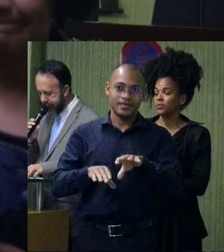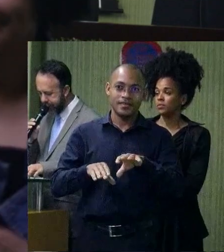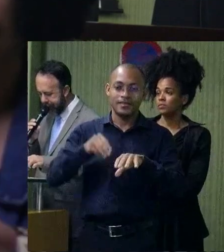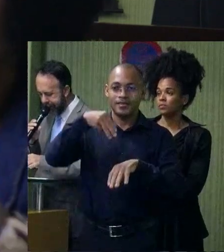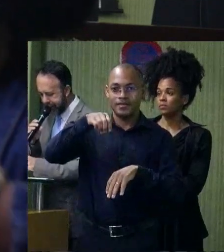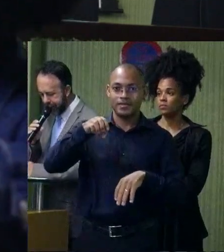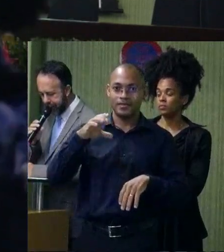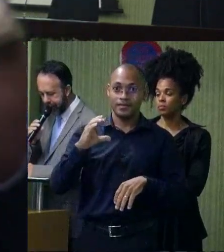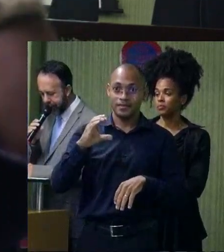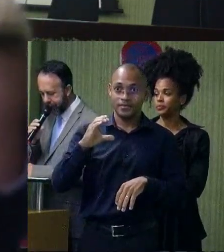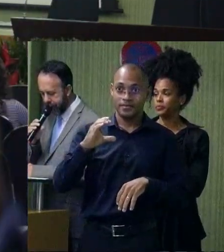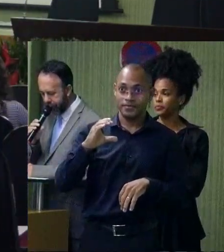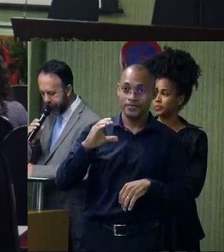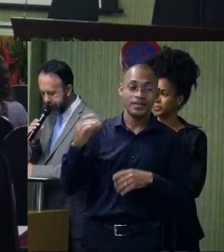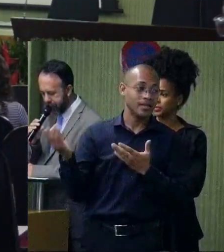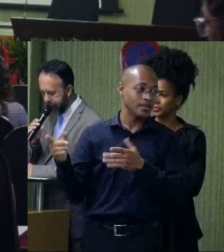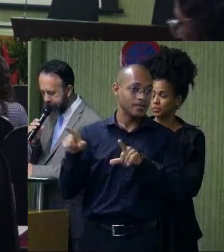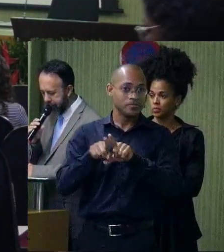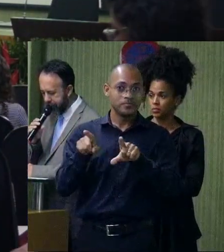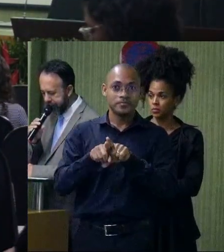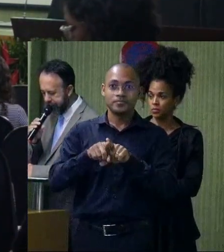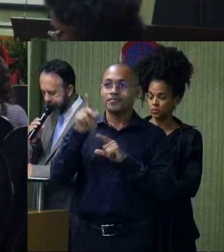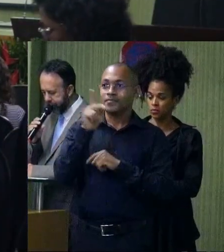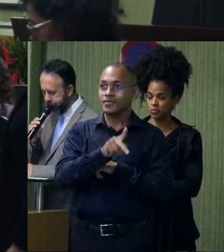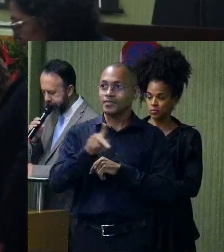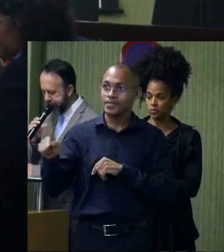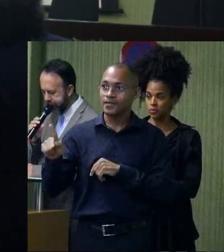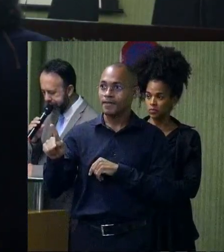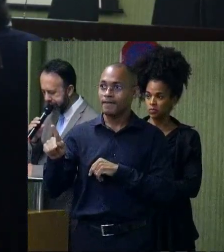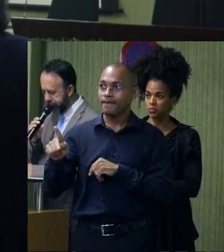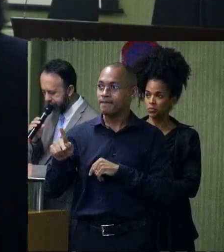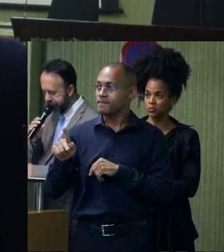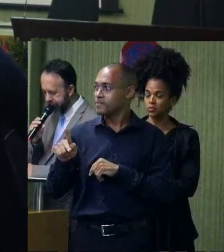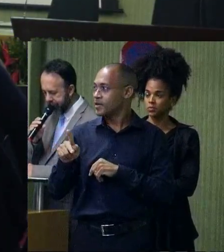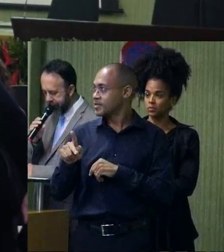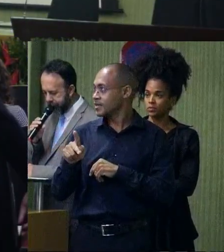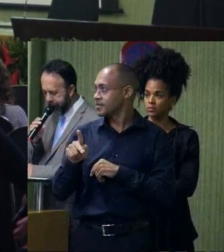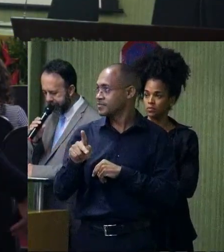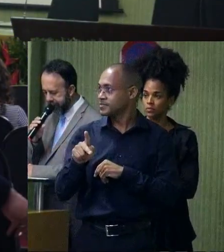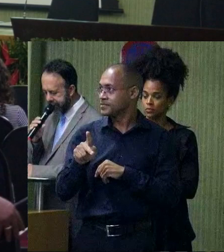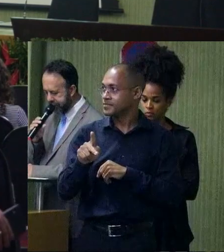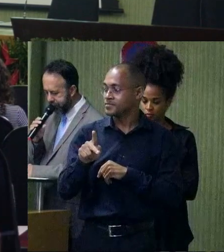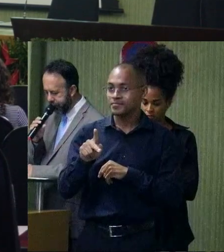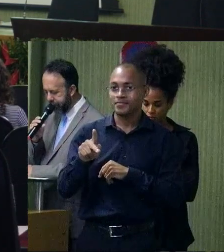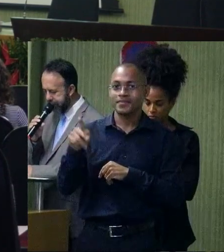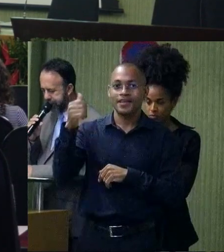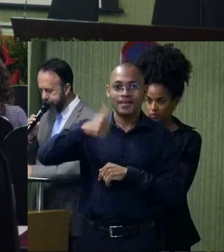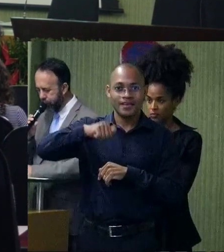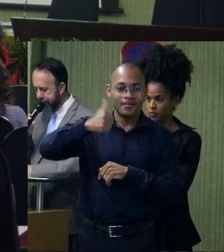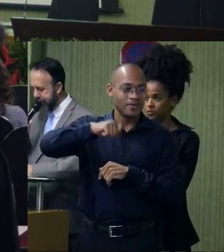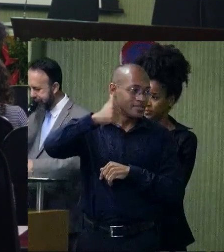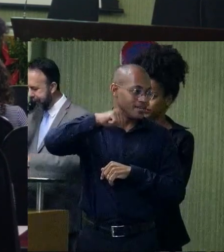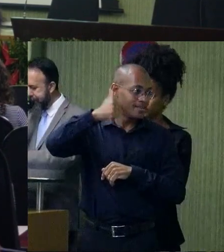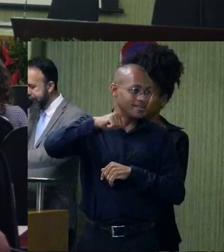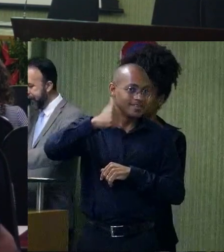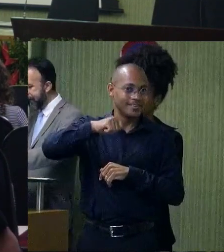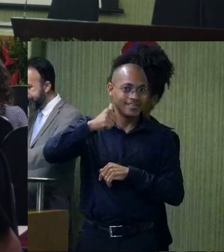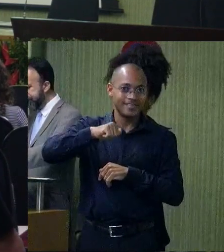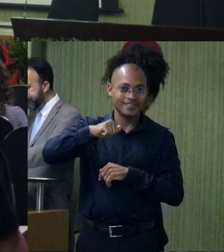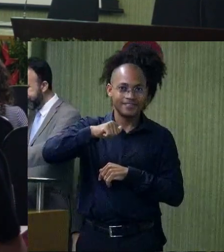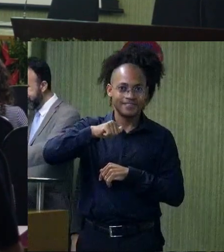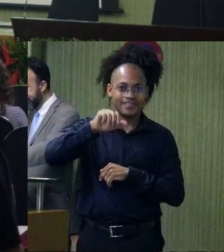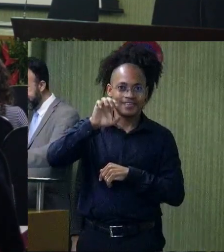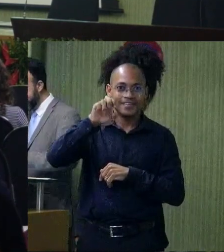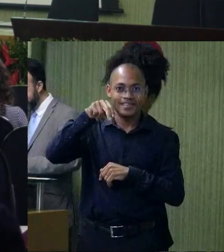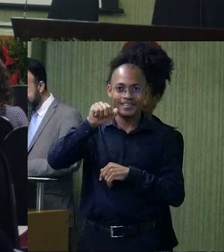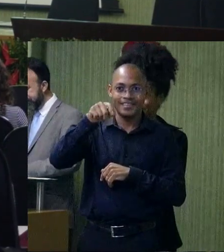SAS MEC ele também é professor do programa de mestrado profissional e avaliação de políticas públicas da